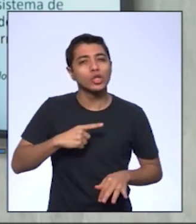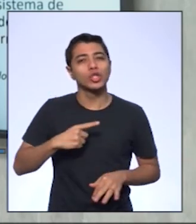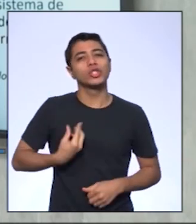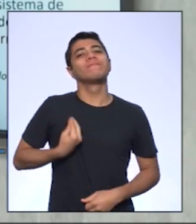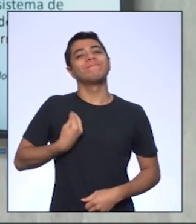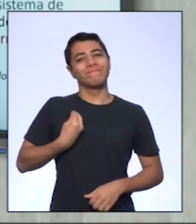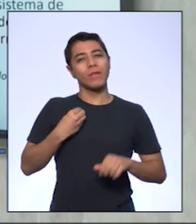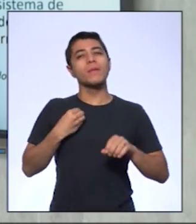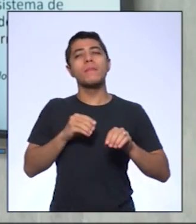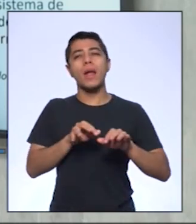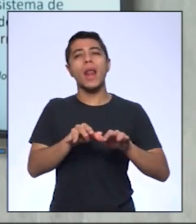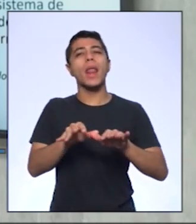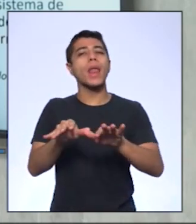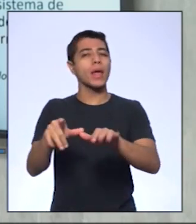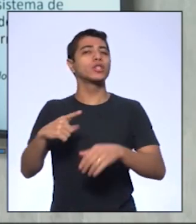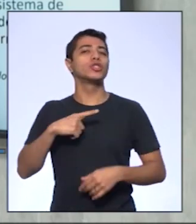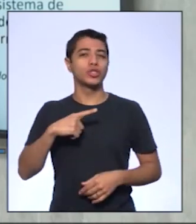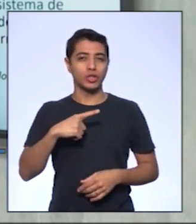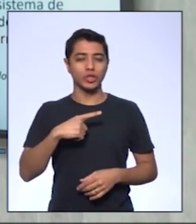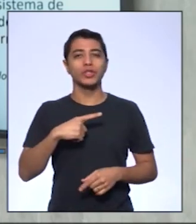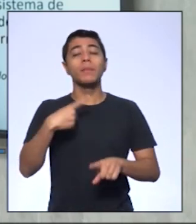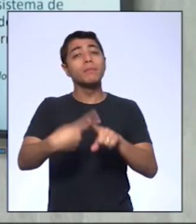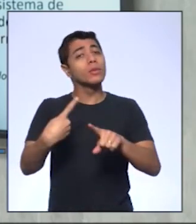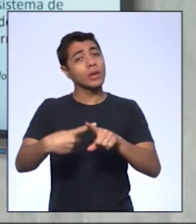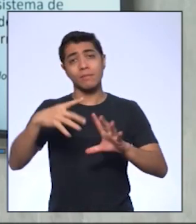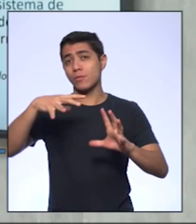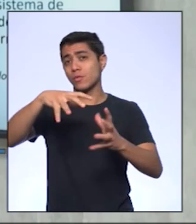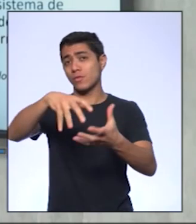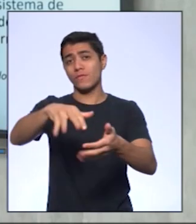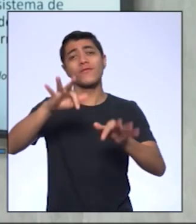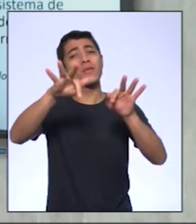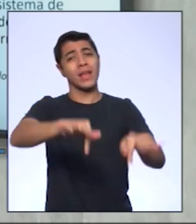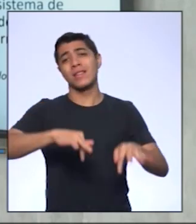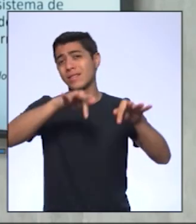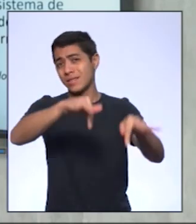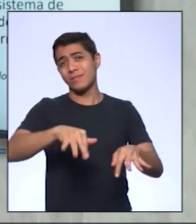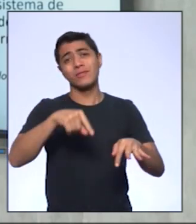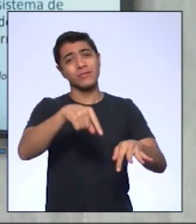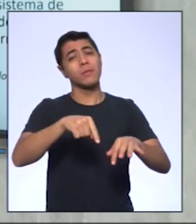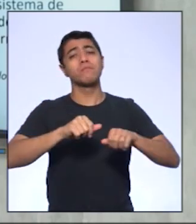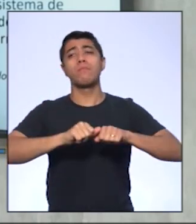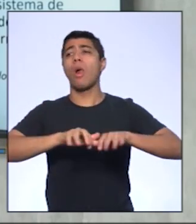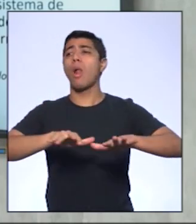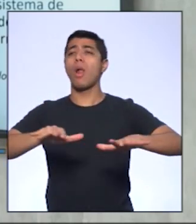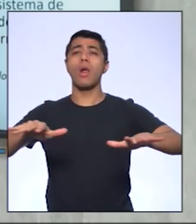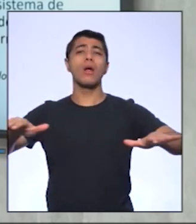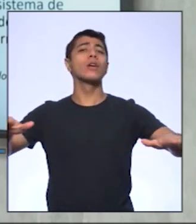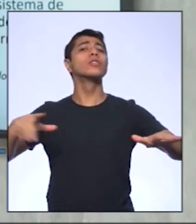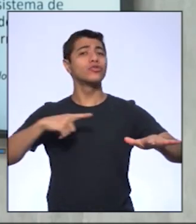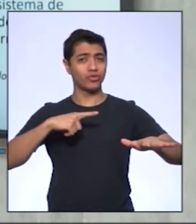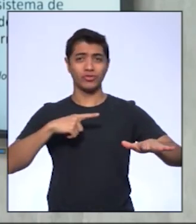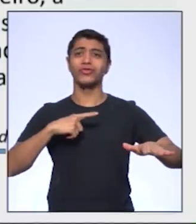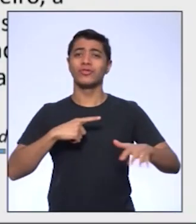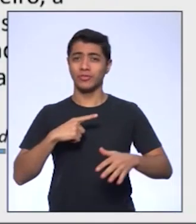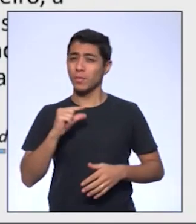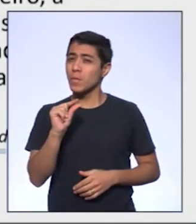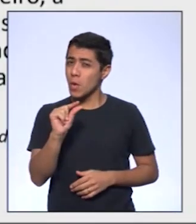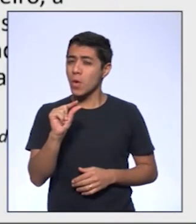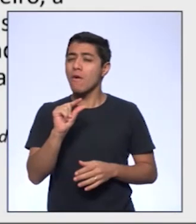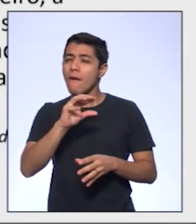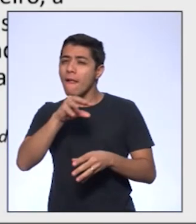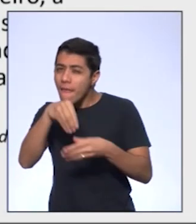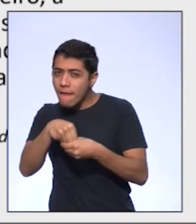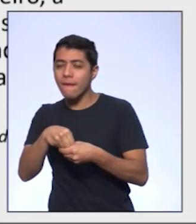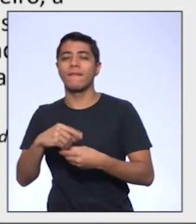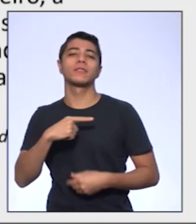do feudalismo? Porque o mundo feudal ainda é um mundo super preponderante. Sacou? Vamos ler, vai para o slide.